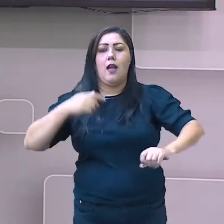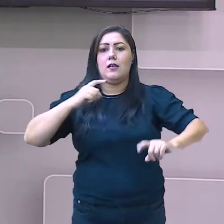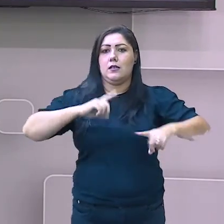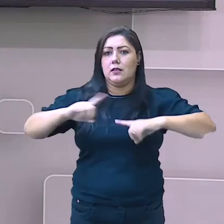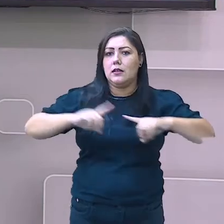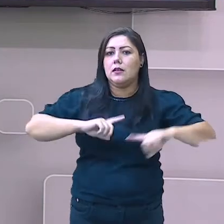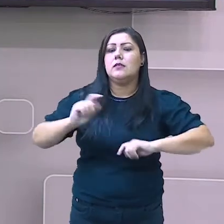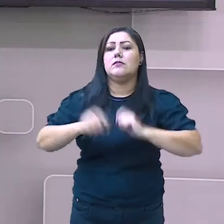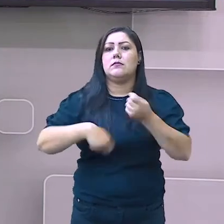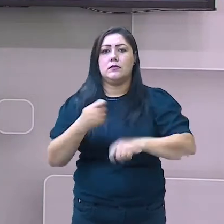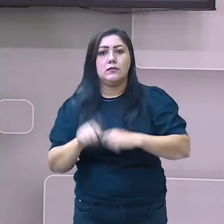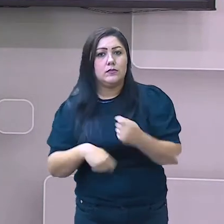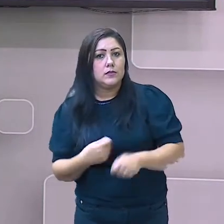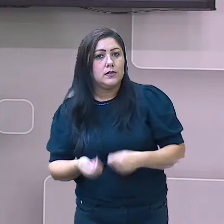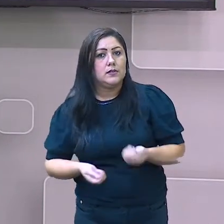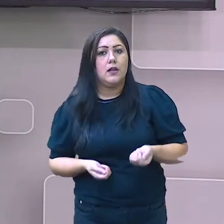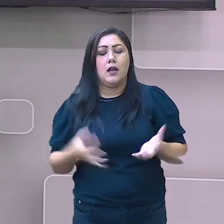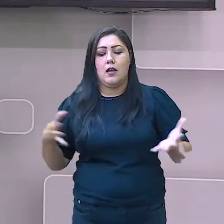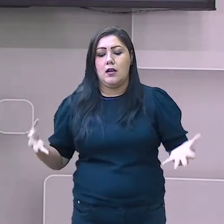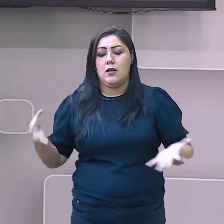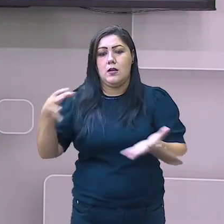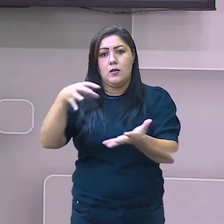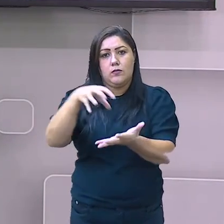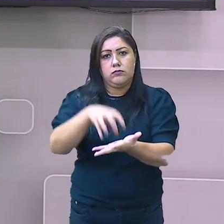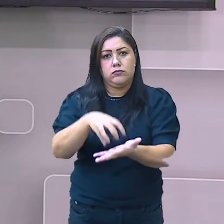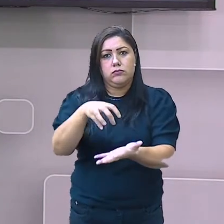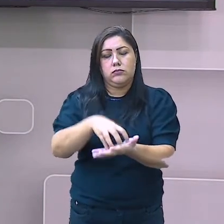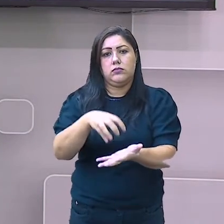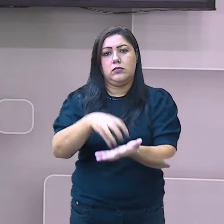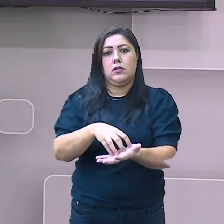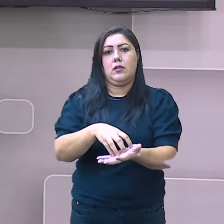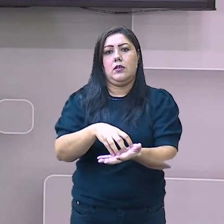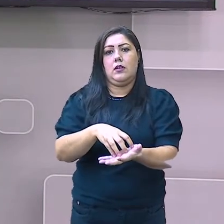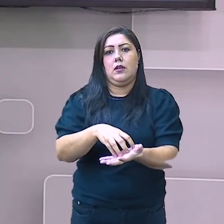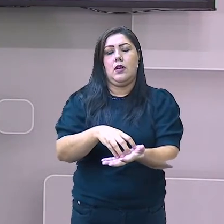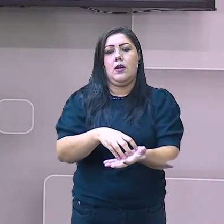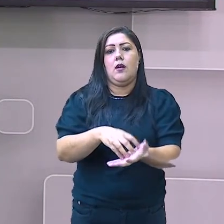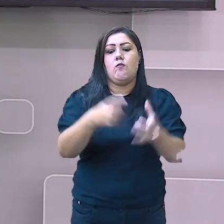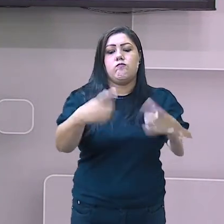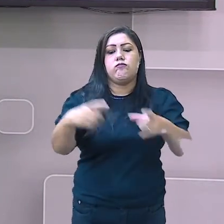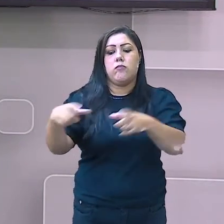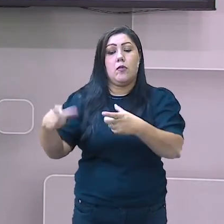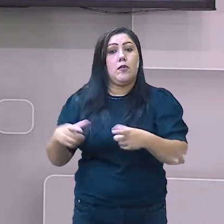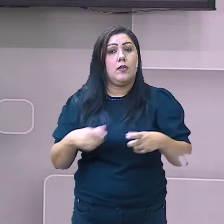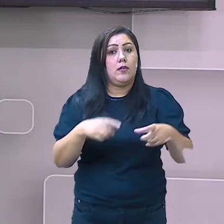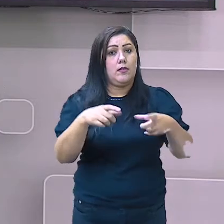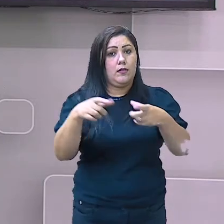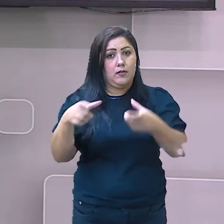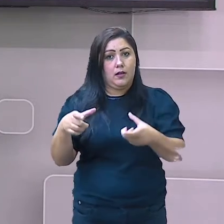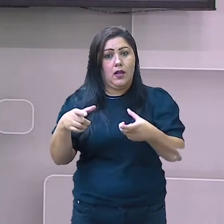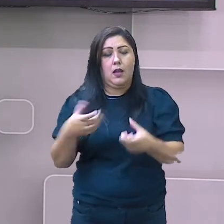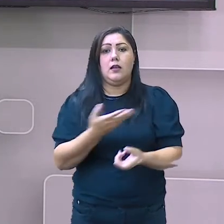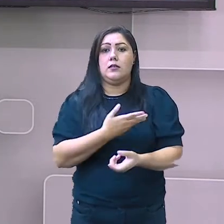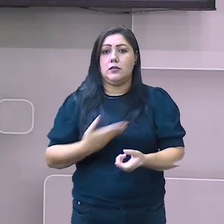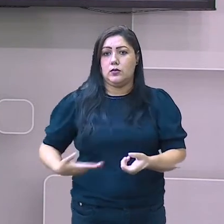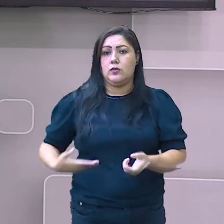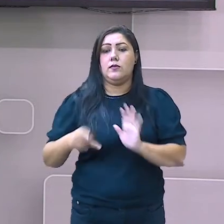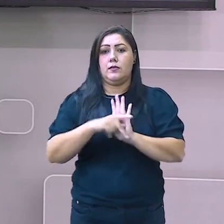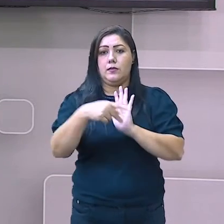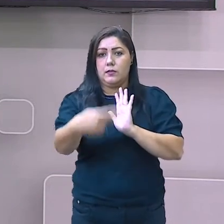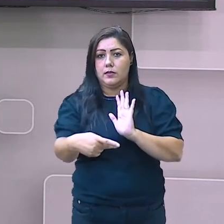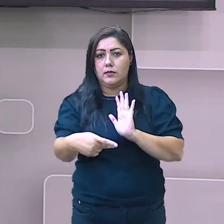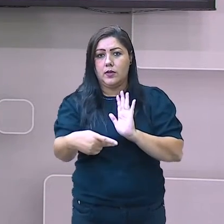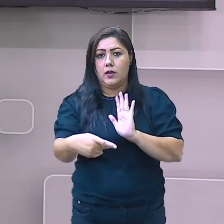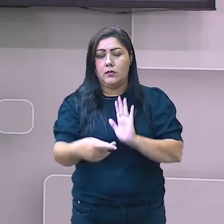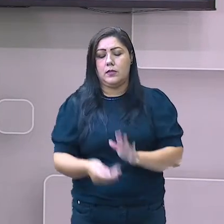administração da economia foi centralizada em instituições estatais que passaram a esboçar o